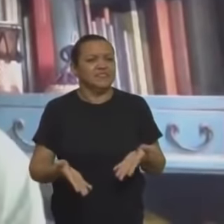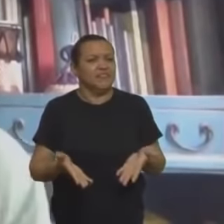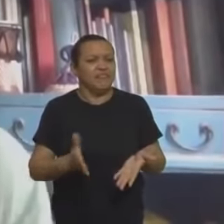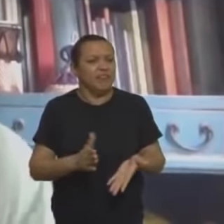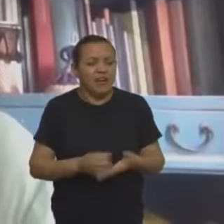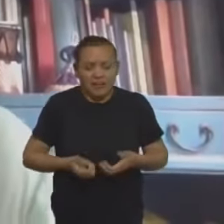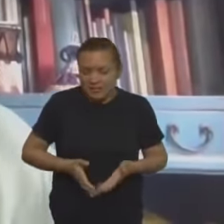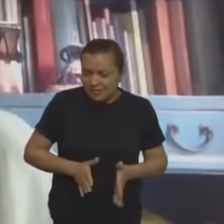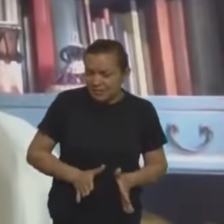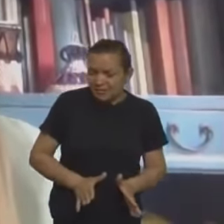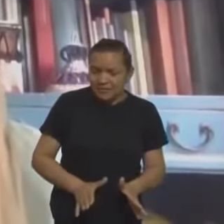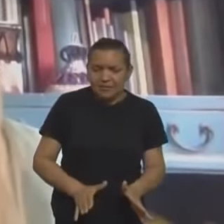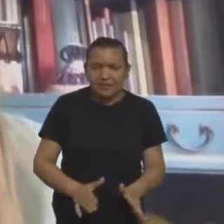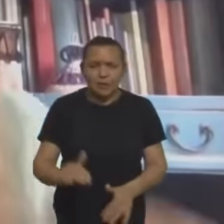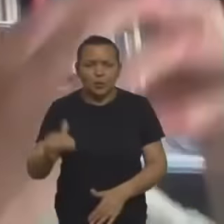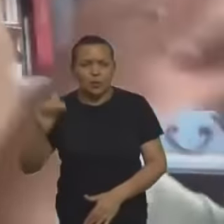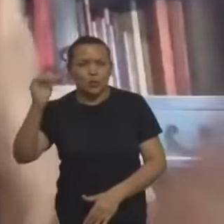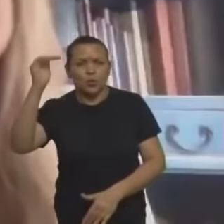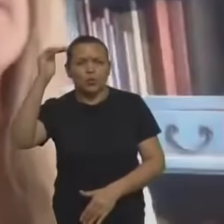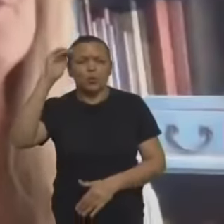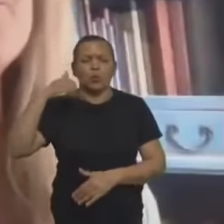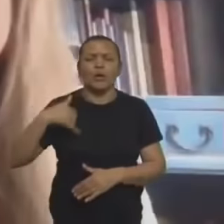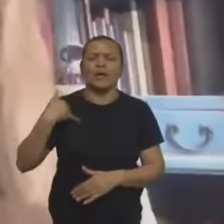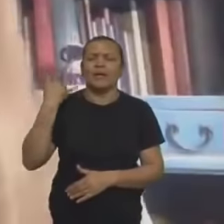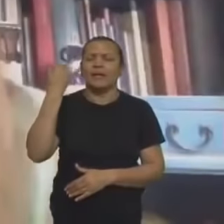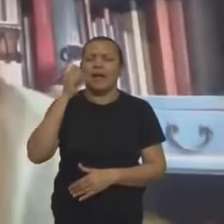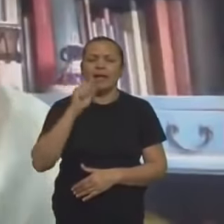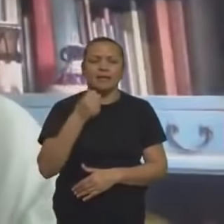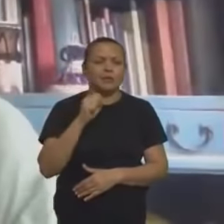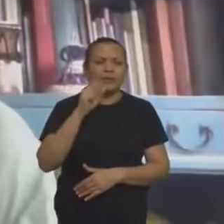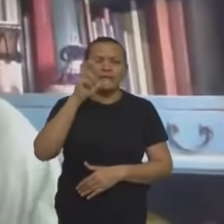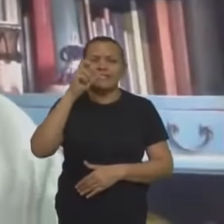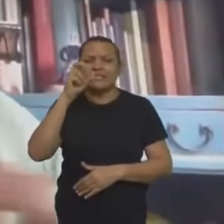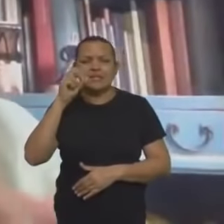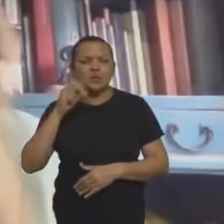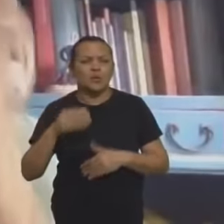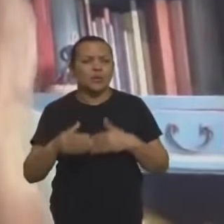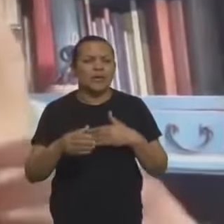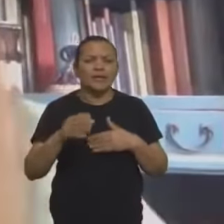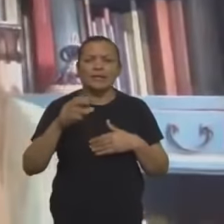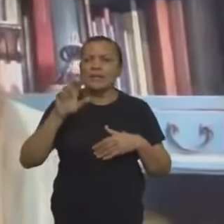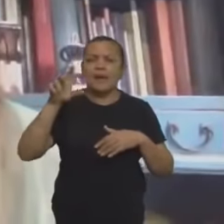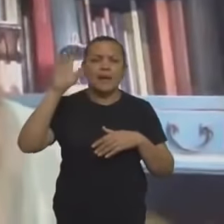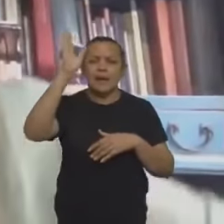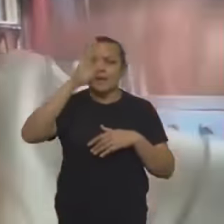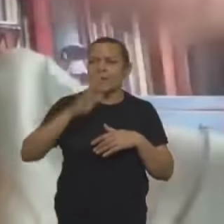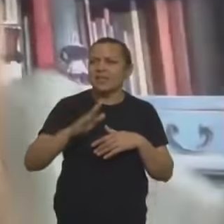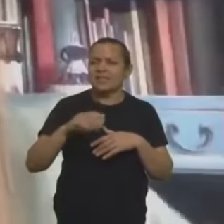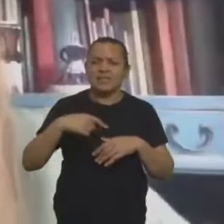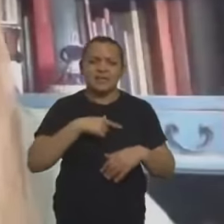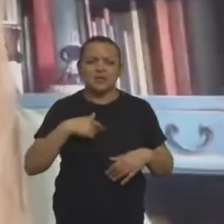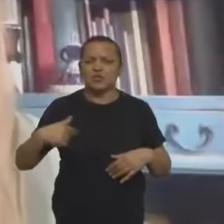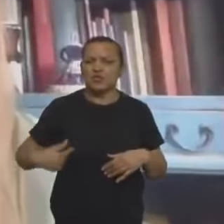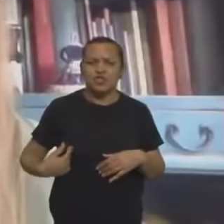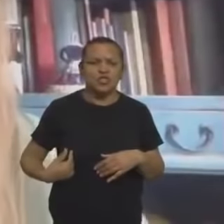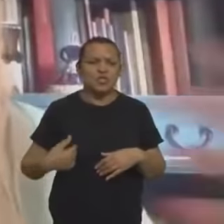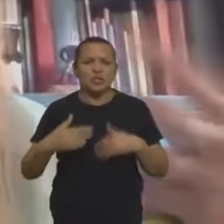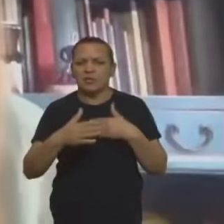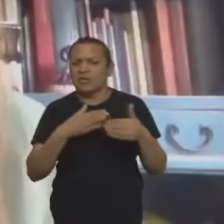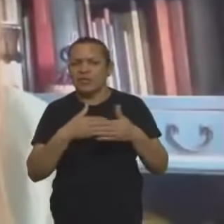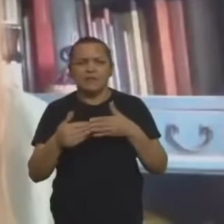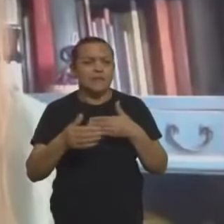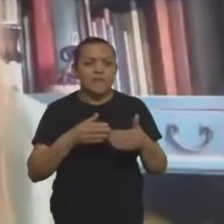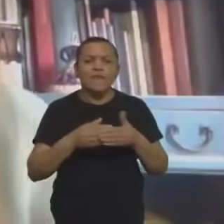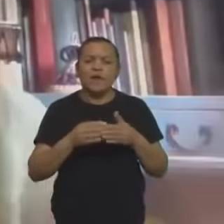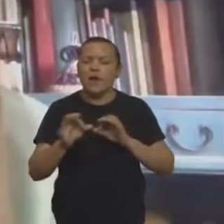acabado de nascer ou eu ter 80 anos, 50 anos, morar no Brasil, né, na China, no Japão, então, por isso, é